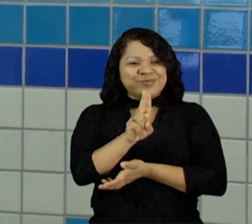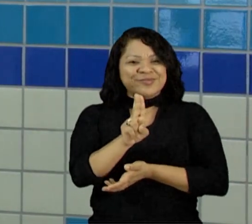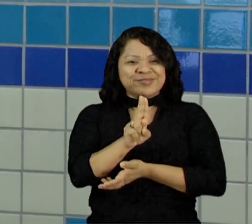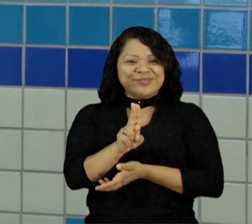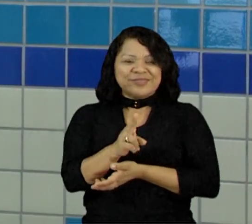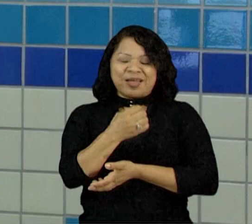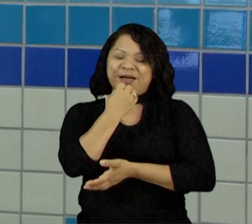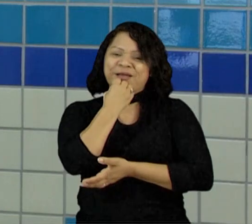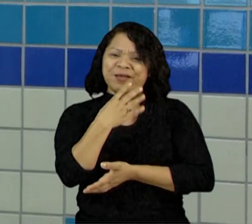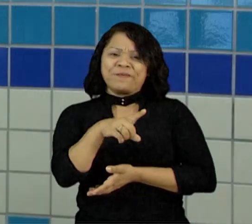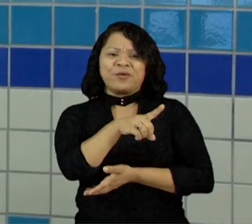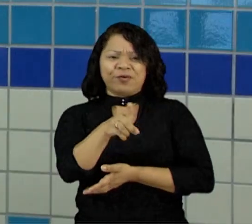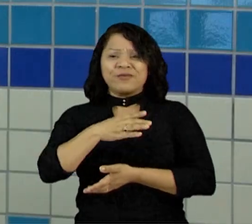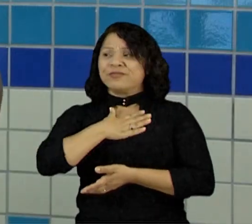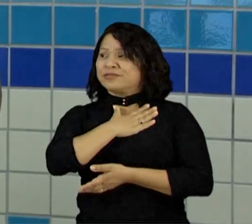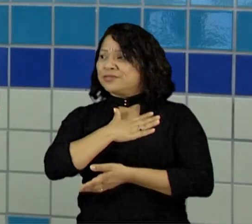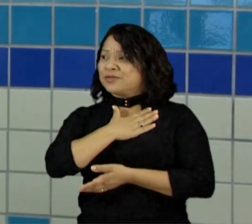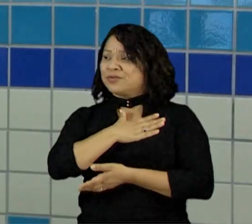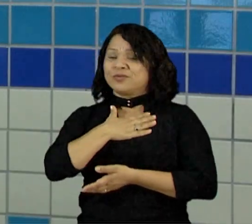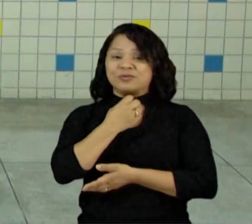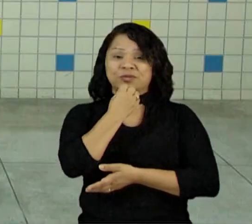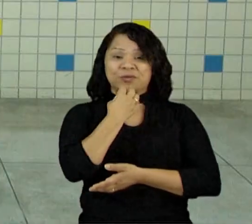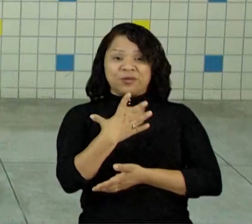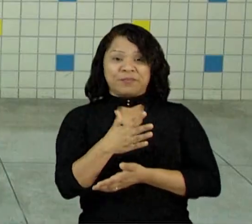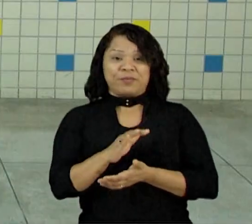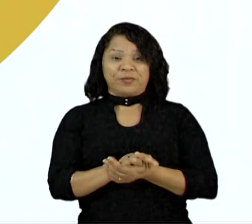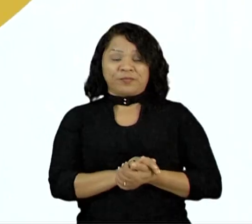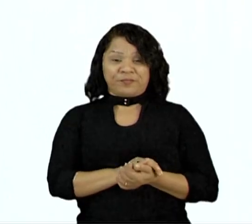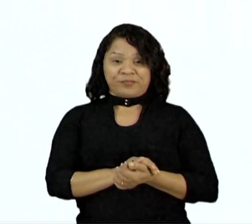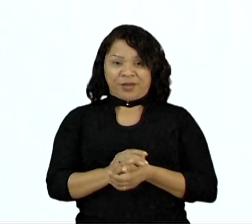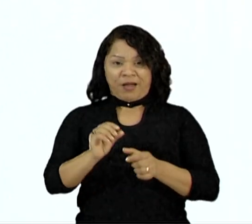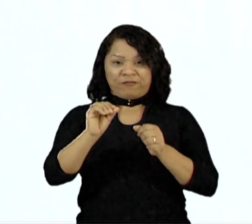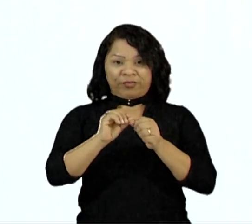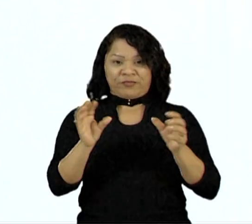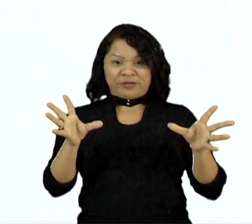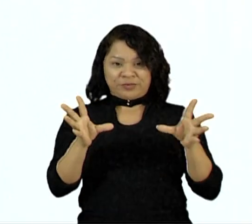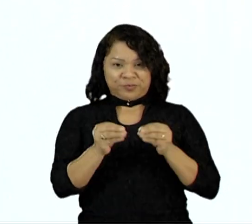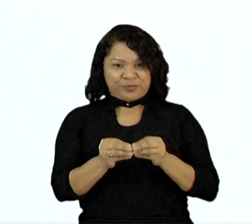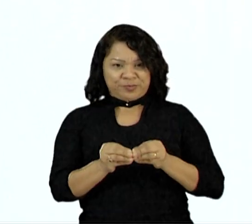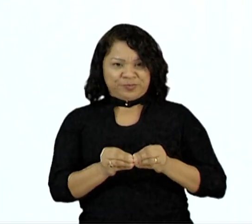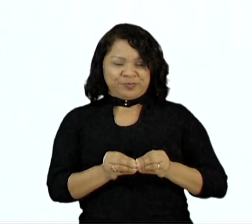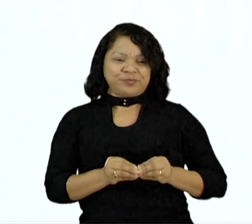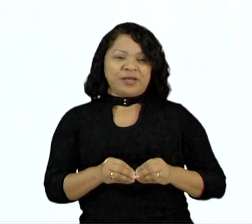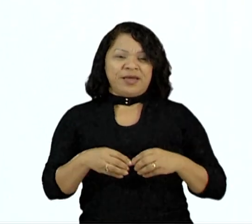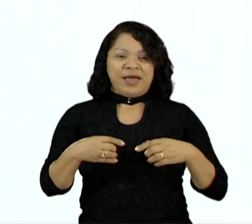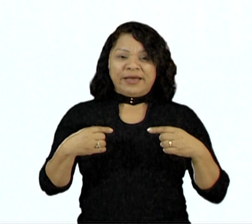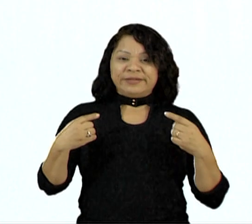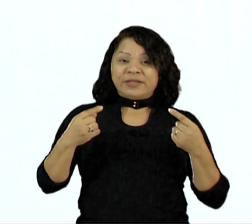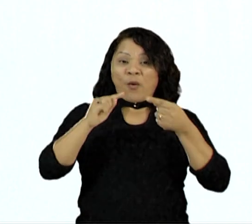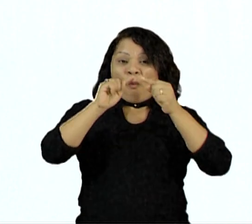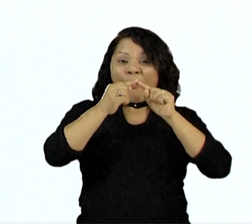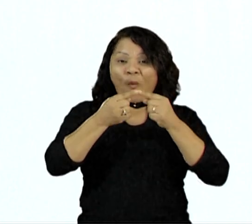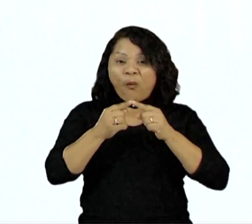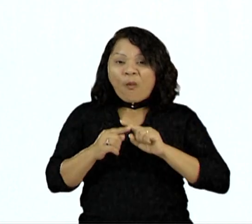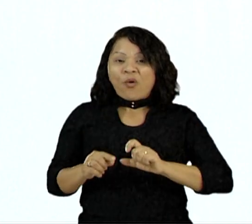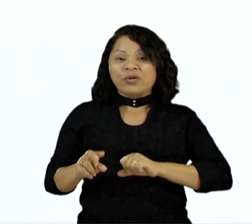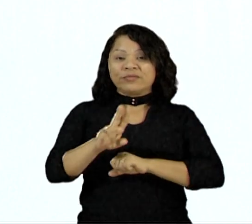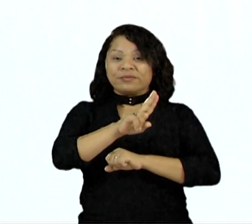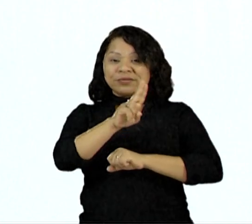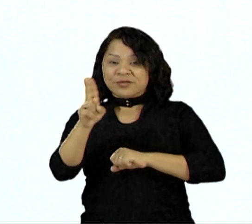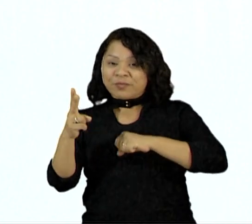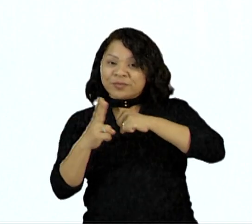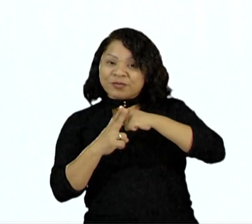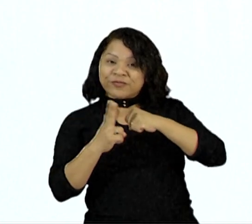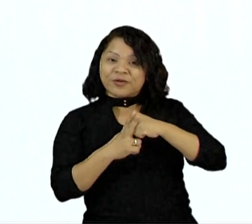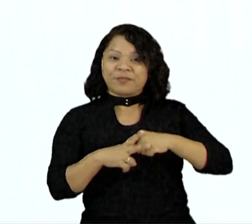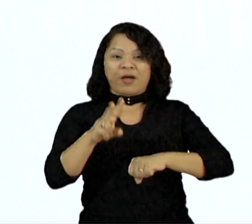bom que vocês estão gostando. Vamos fazer a conclusão. Concordância nominal e verbal. Vimos que as frases